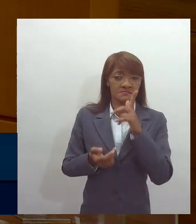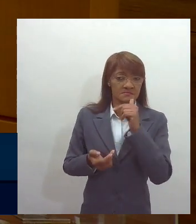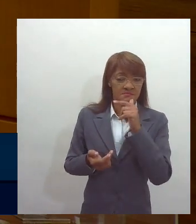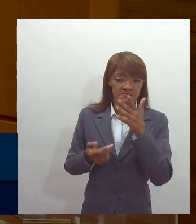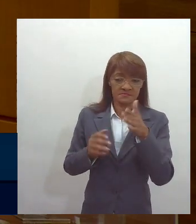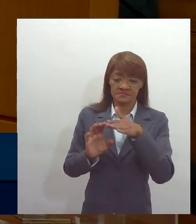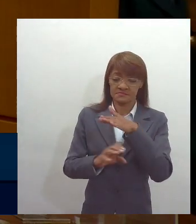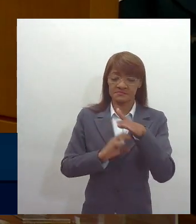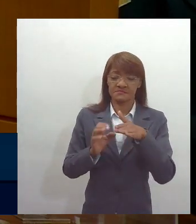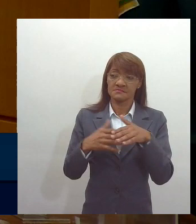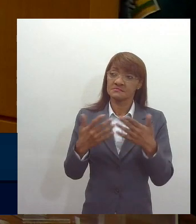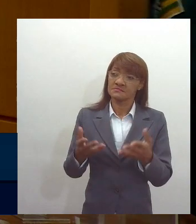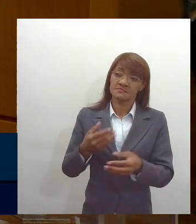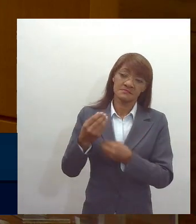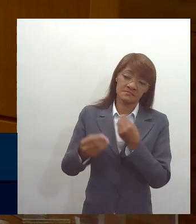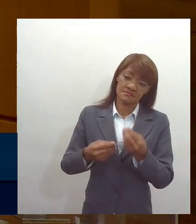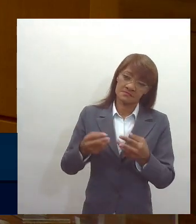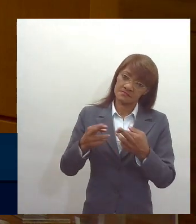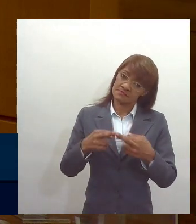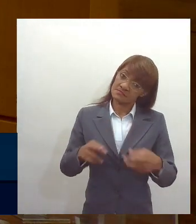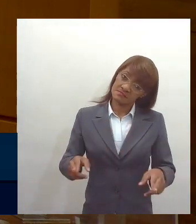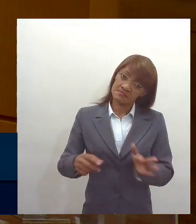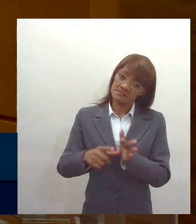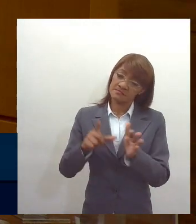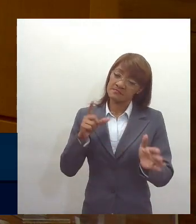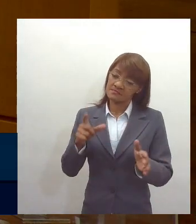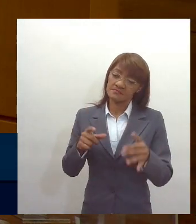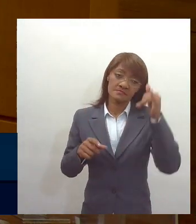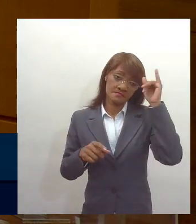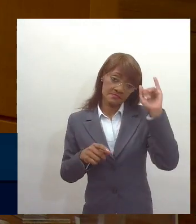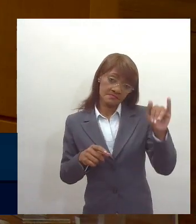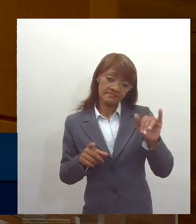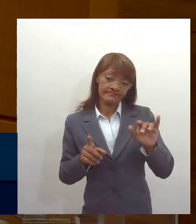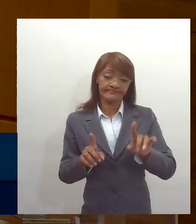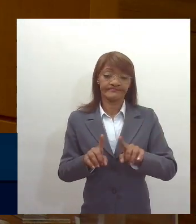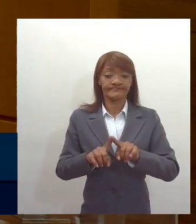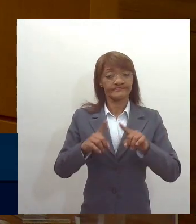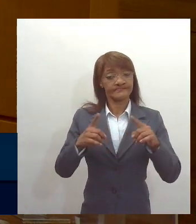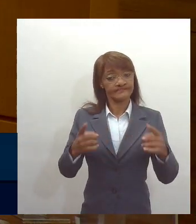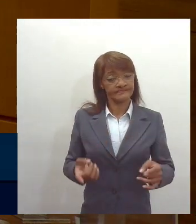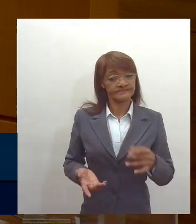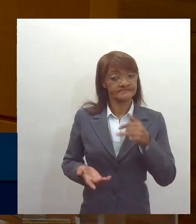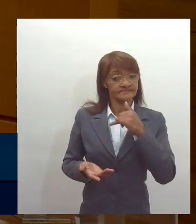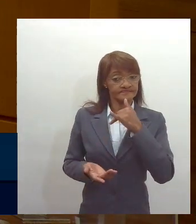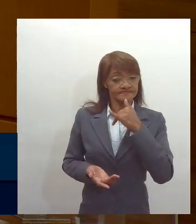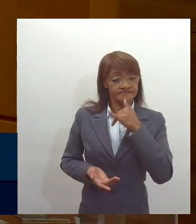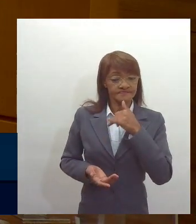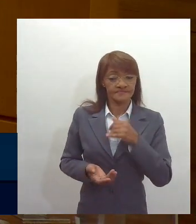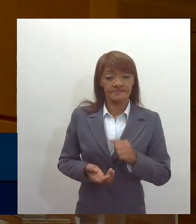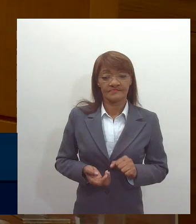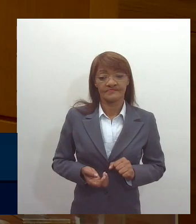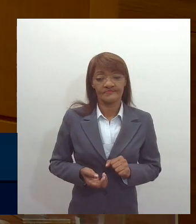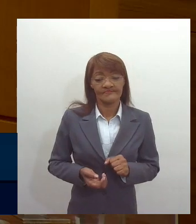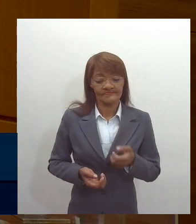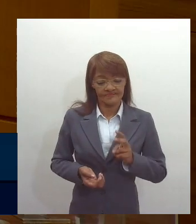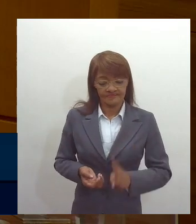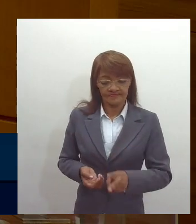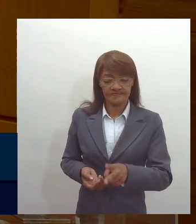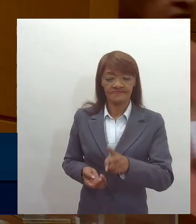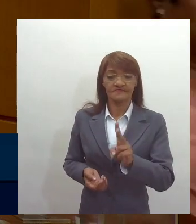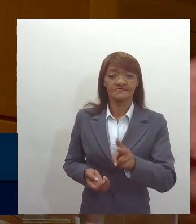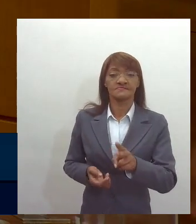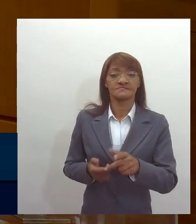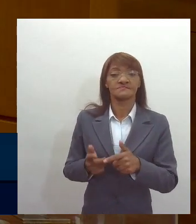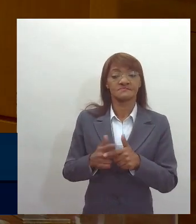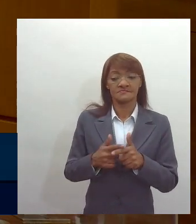evitado, mas que, infelizmente, deputada Linda, ainda persiste. E a gente espera aqui providência. Era isso,